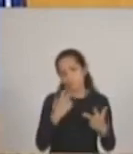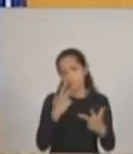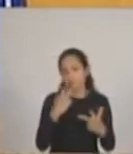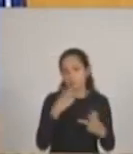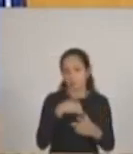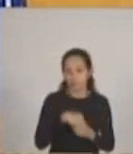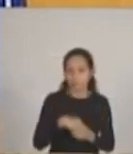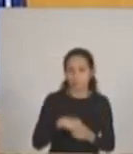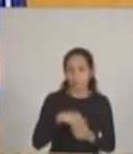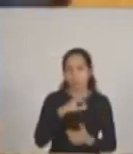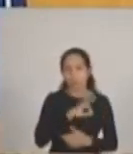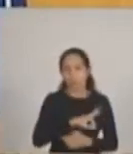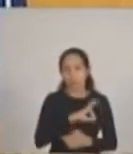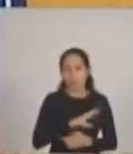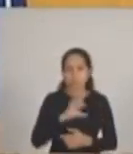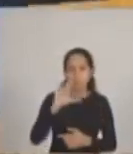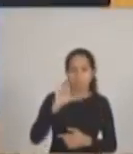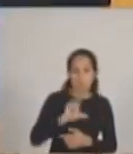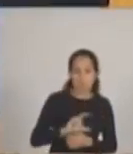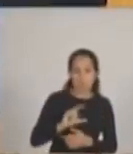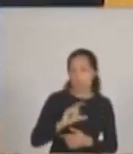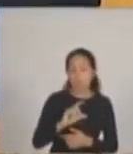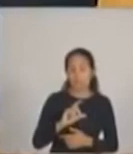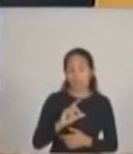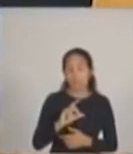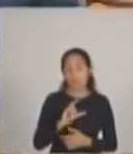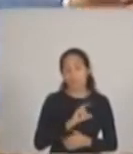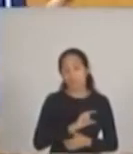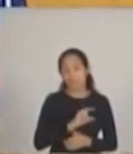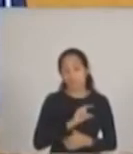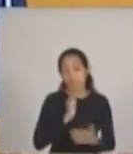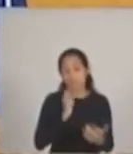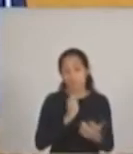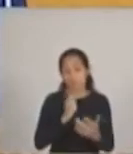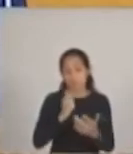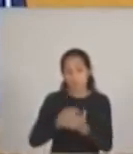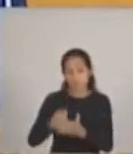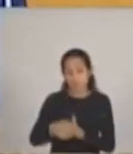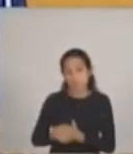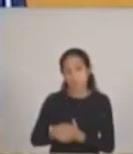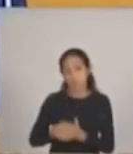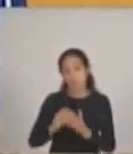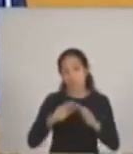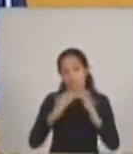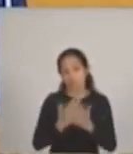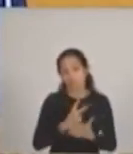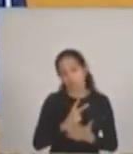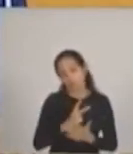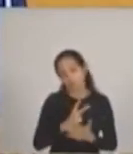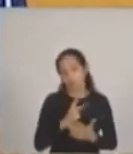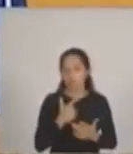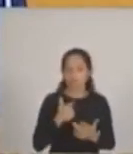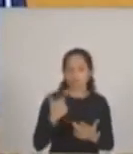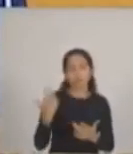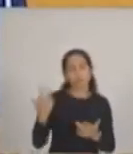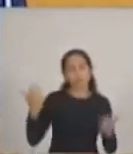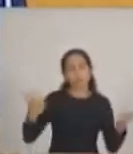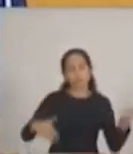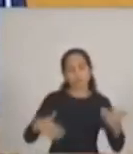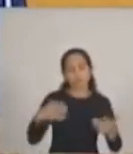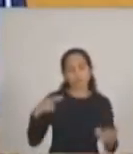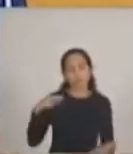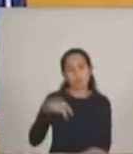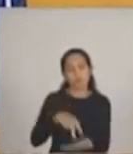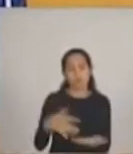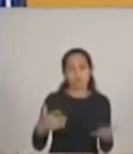nas escolas, aí depois foram lá, deram pela inconstitucionalidade, não alcançamos o objetivo. Então, eu manifesto aqui